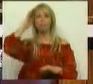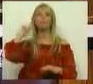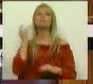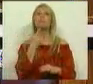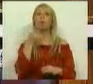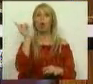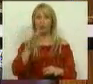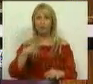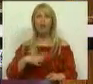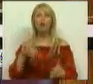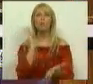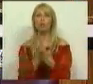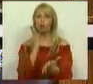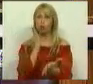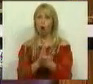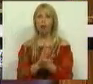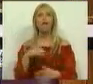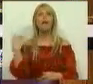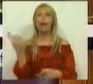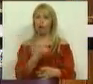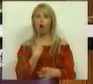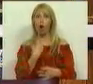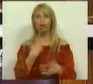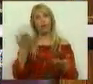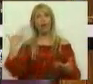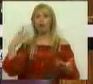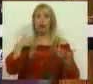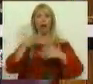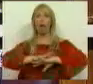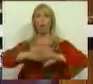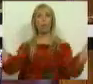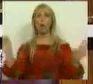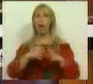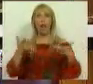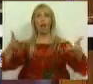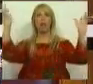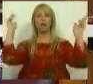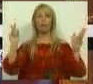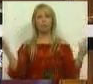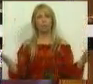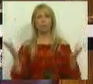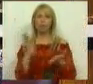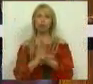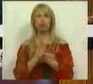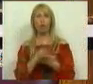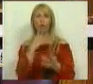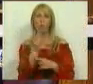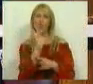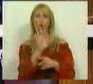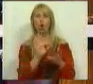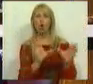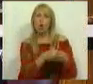é voltar a uma escola da qual nós nos libertamos. Uma escola elitista e para a qual nós não estaremos